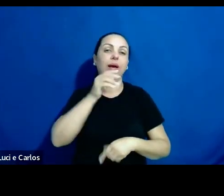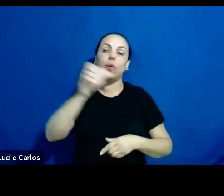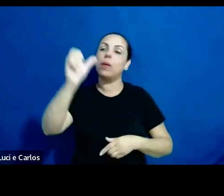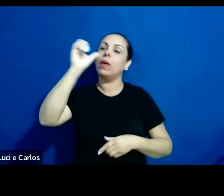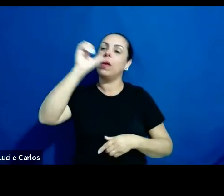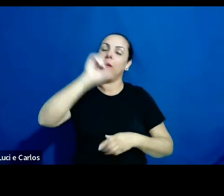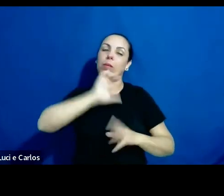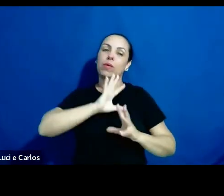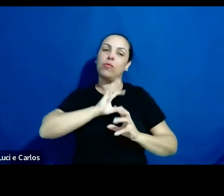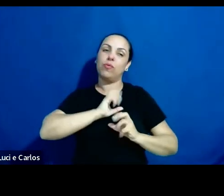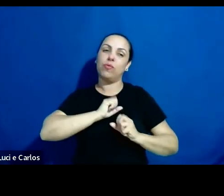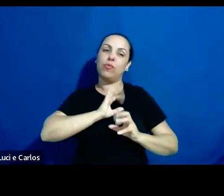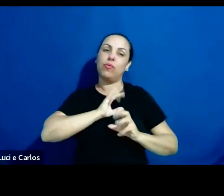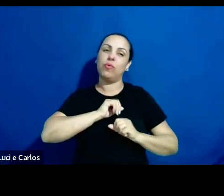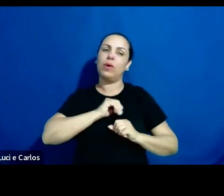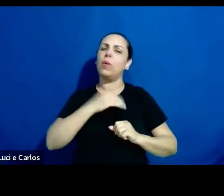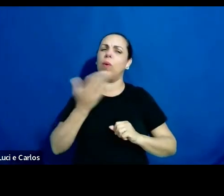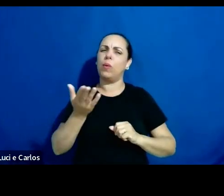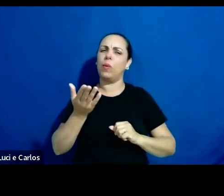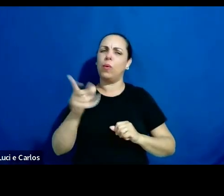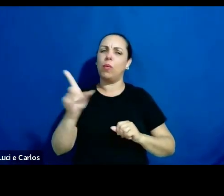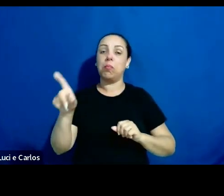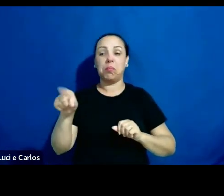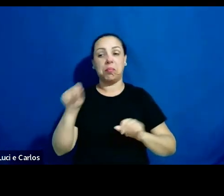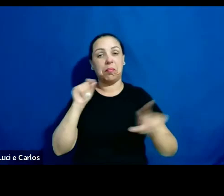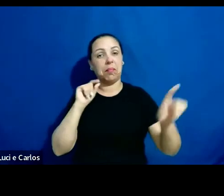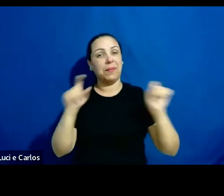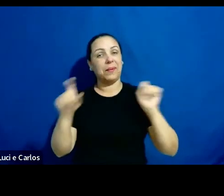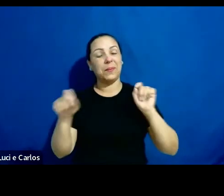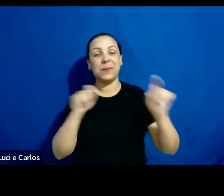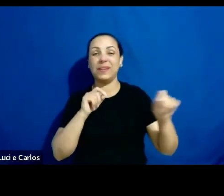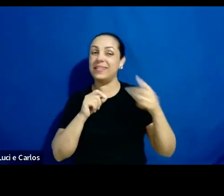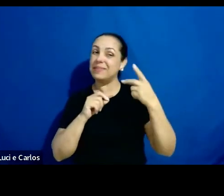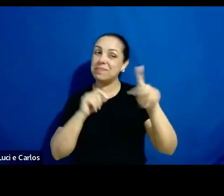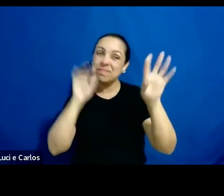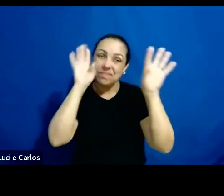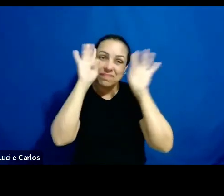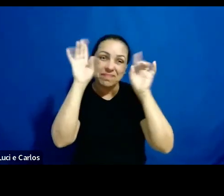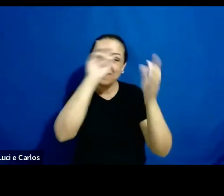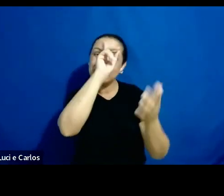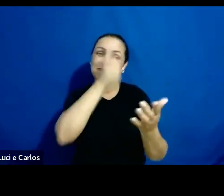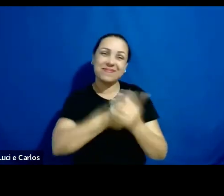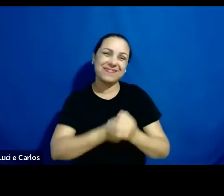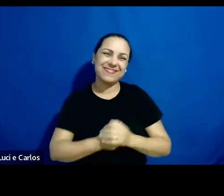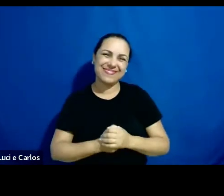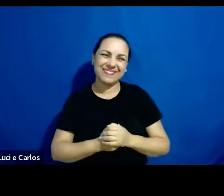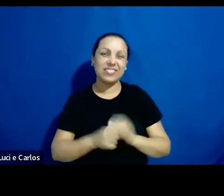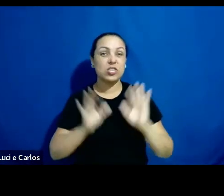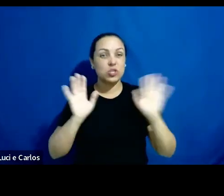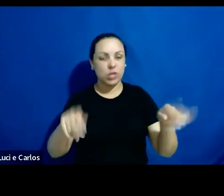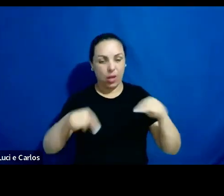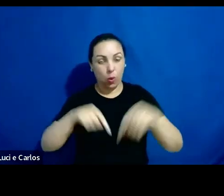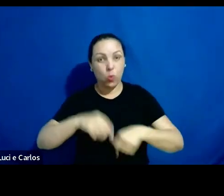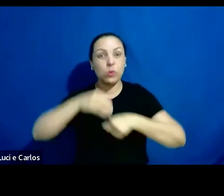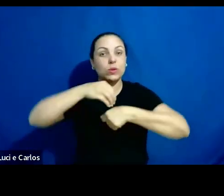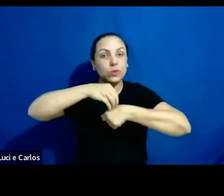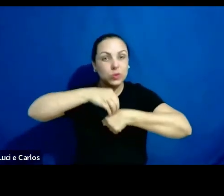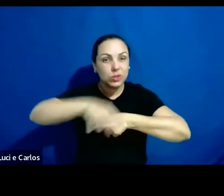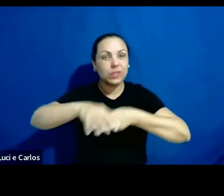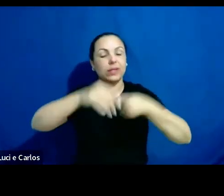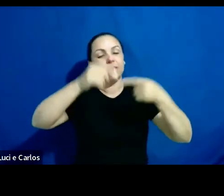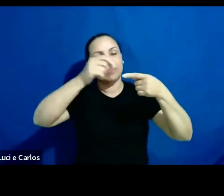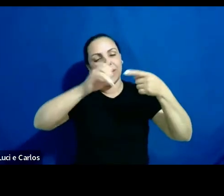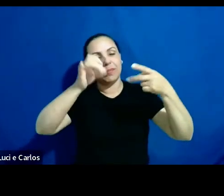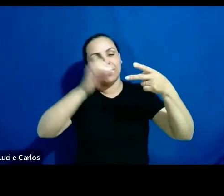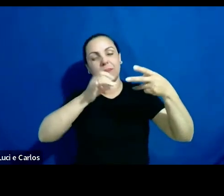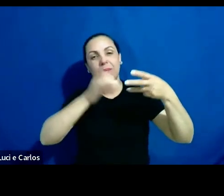É isso. É só isso que você tem que fazer. Os passos eu já dei. Agora é só